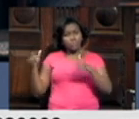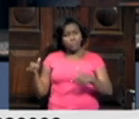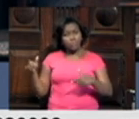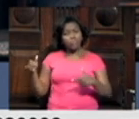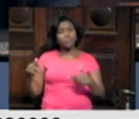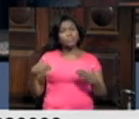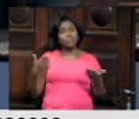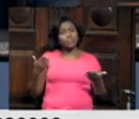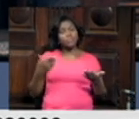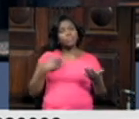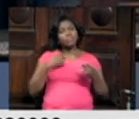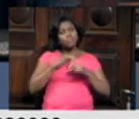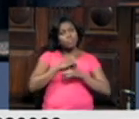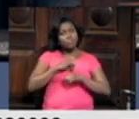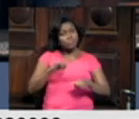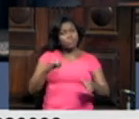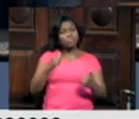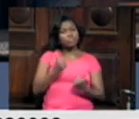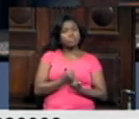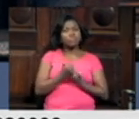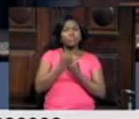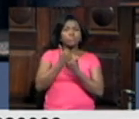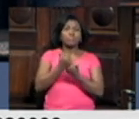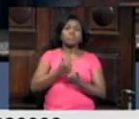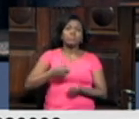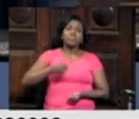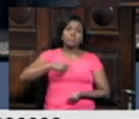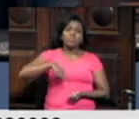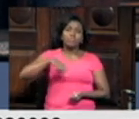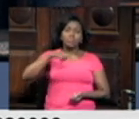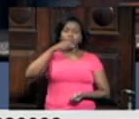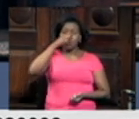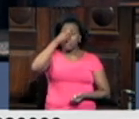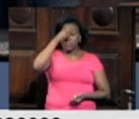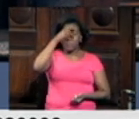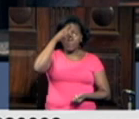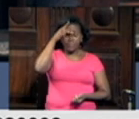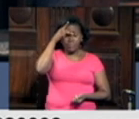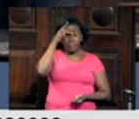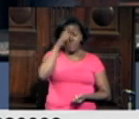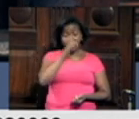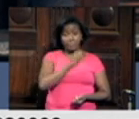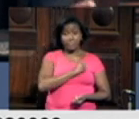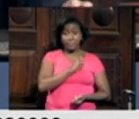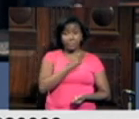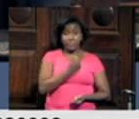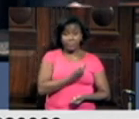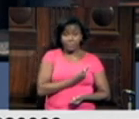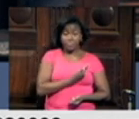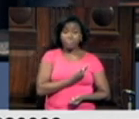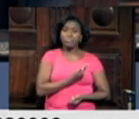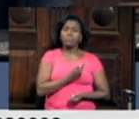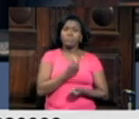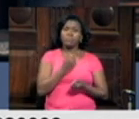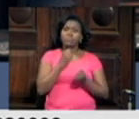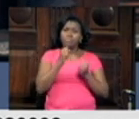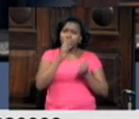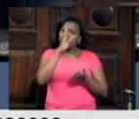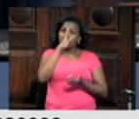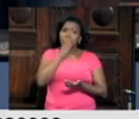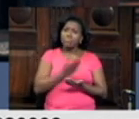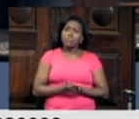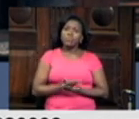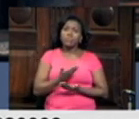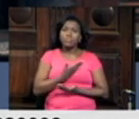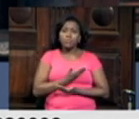o nosso apoio ao nosso prefeito, De Jorge, também em São Gonçalo. De Jorge, conte com esse amigo humilde.